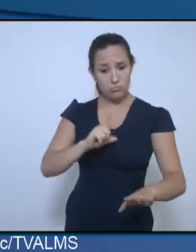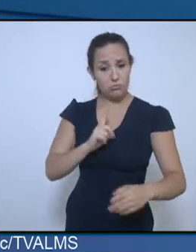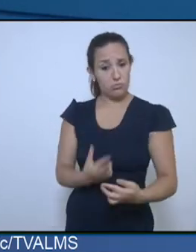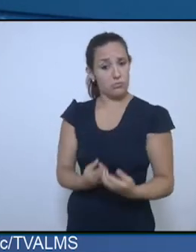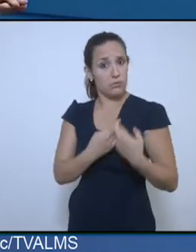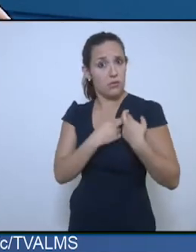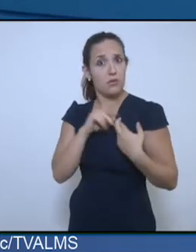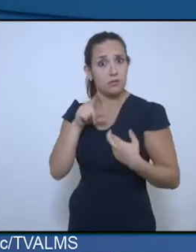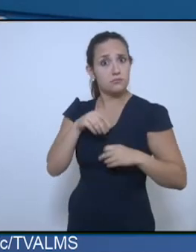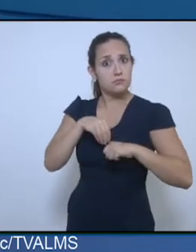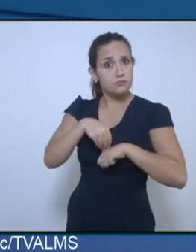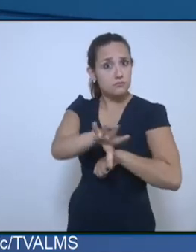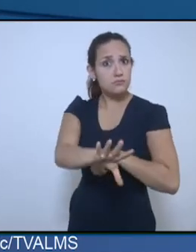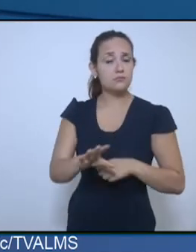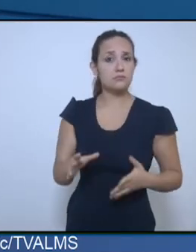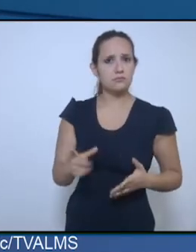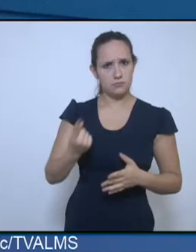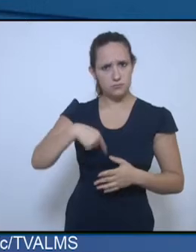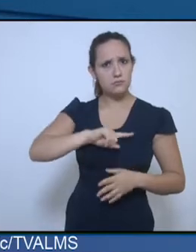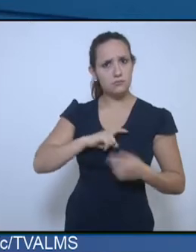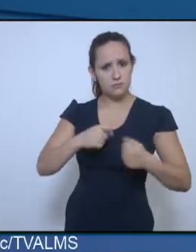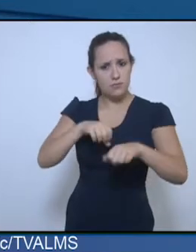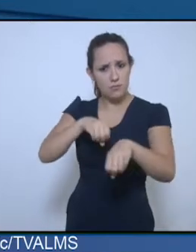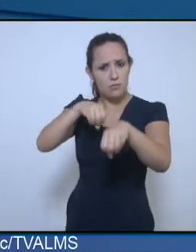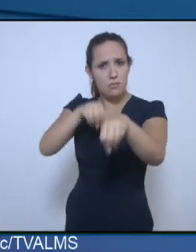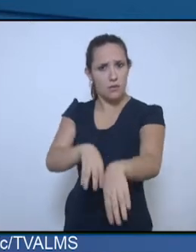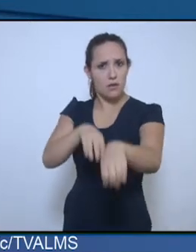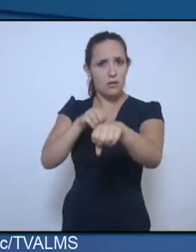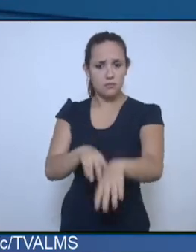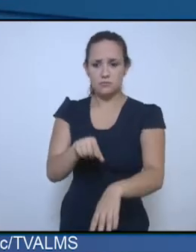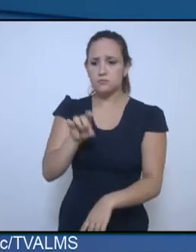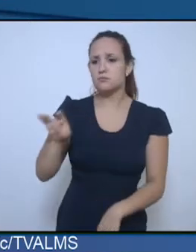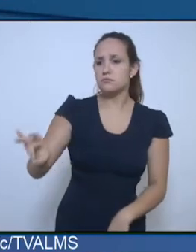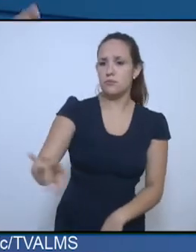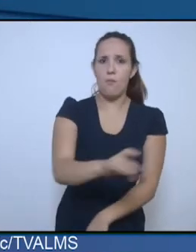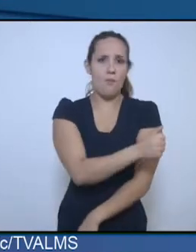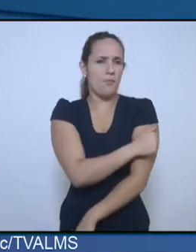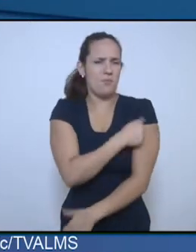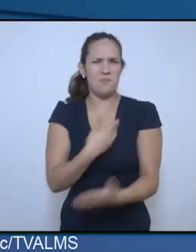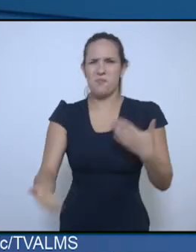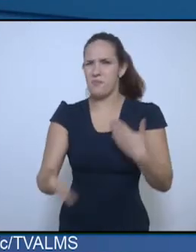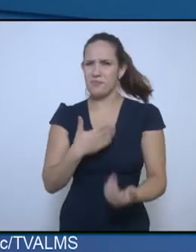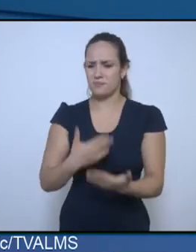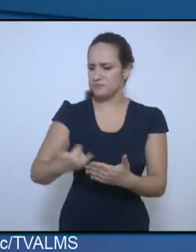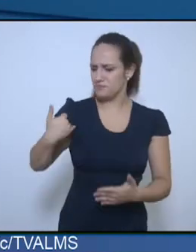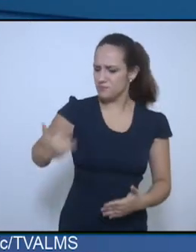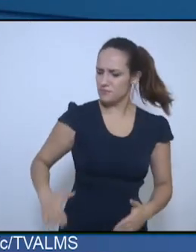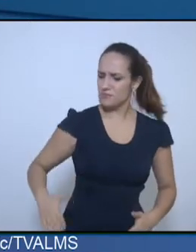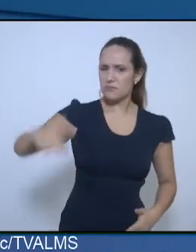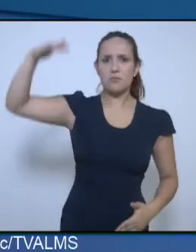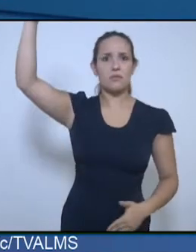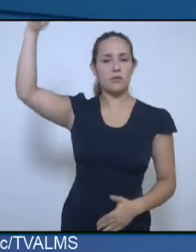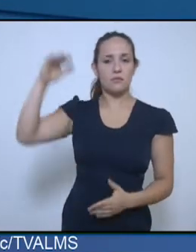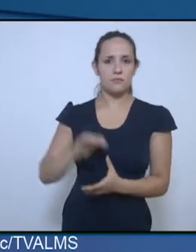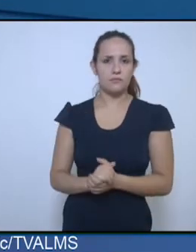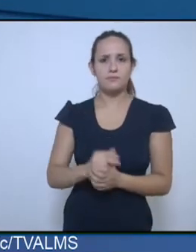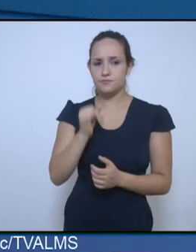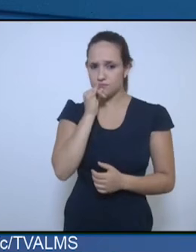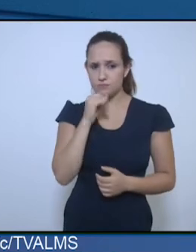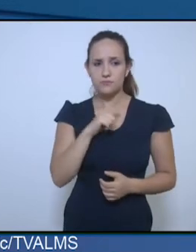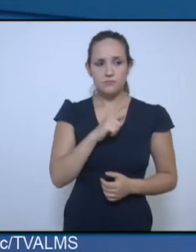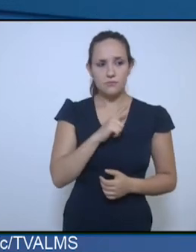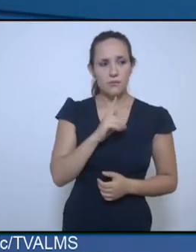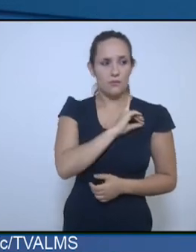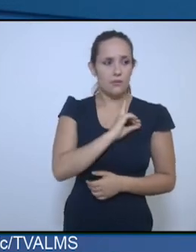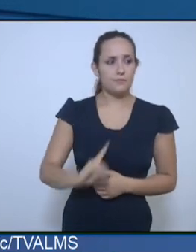legislador. É um dever que nós temos de ensinar aos estudantes, não importa a idade do estudante, a que os deputados